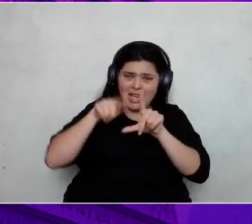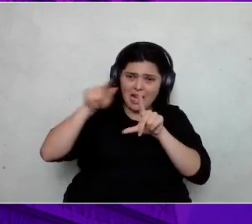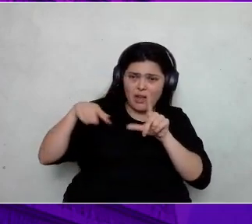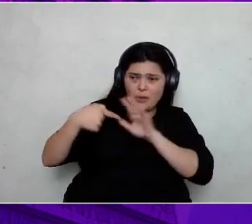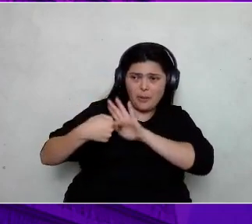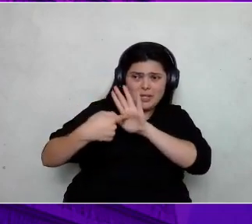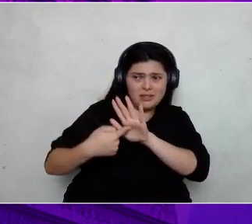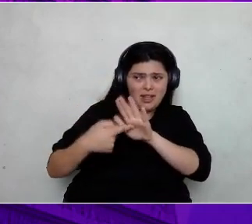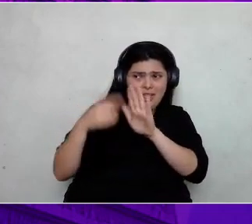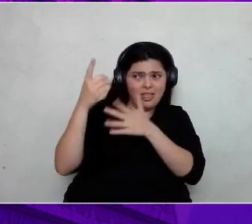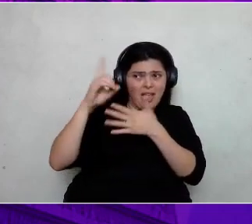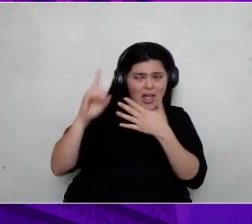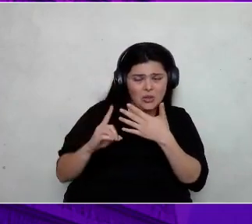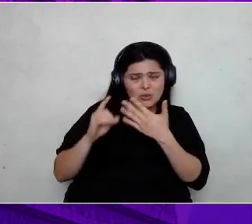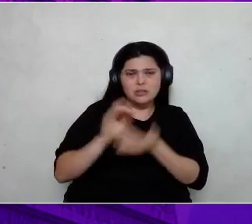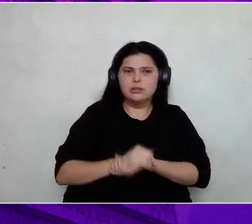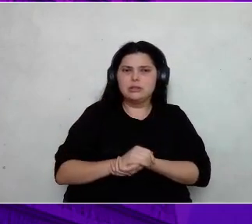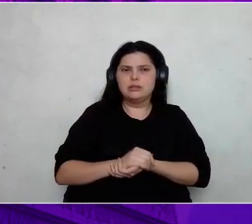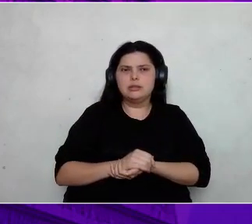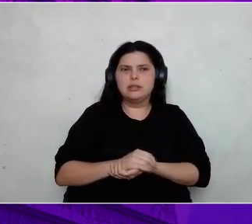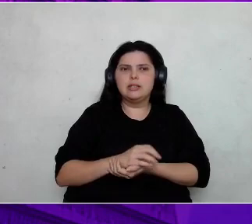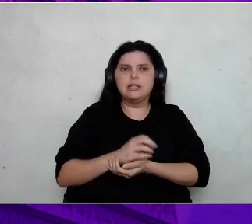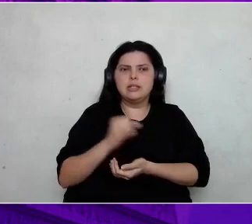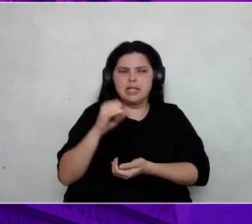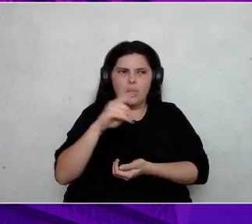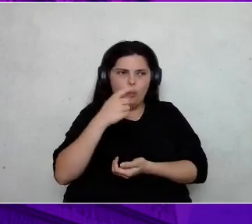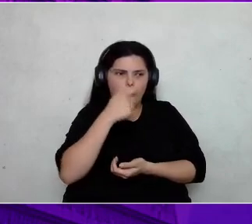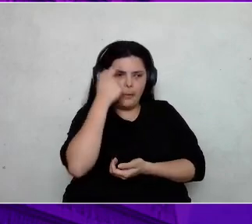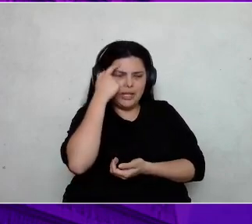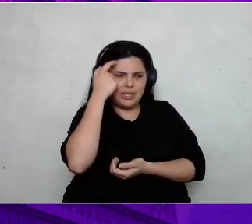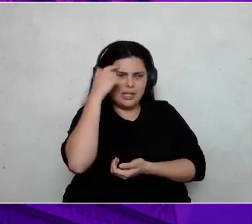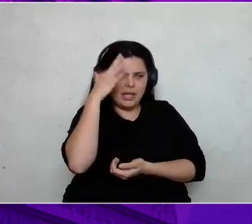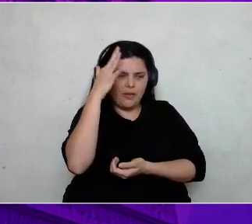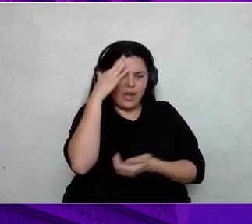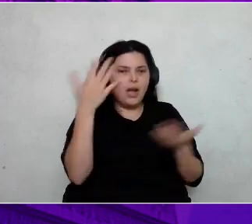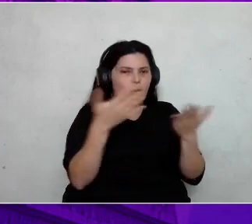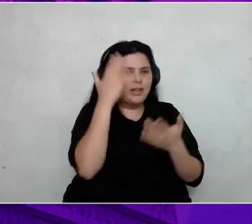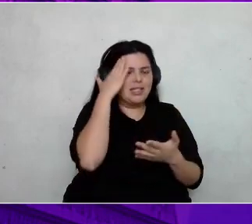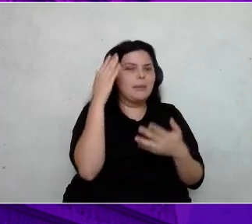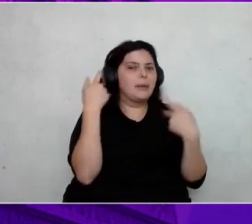dados? Quem não achava, obrigada. Quem não achava, agora sabe que tem que achar, né?